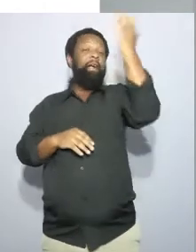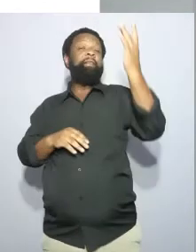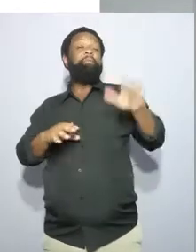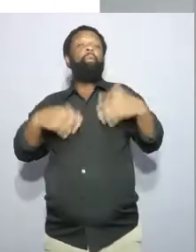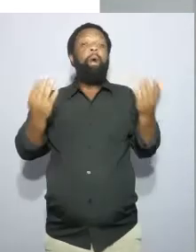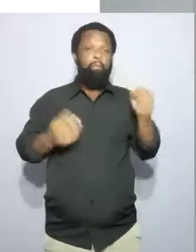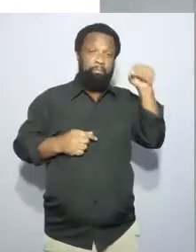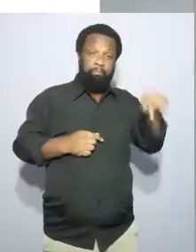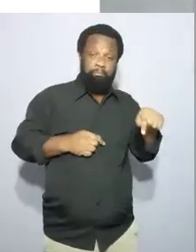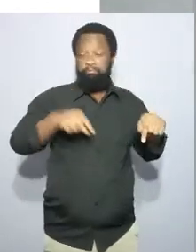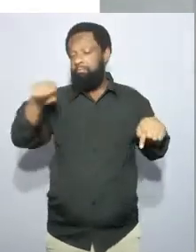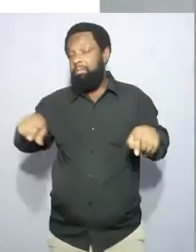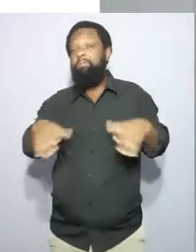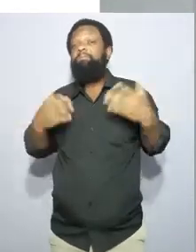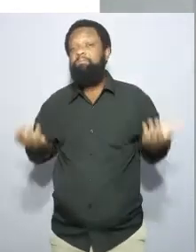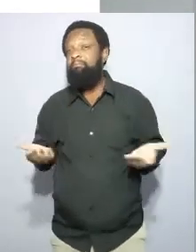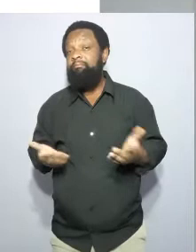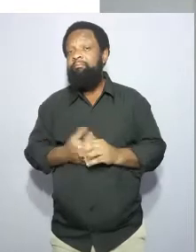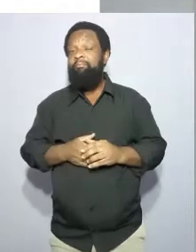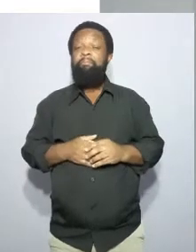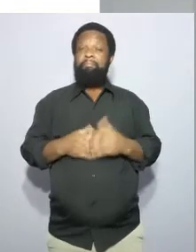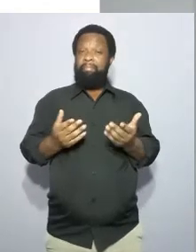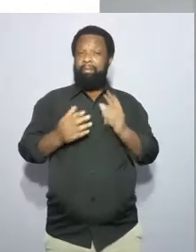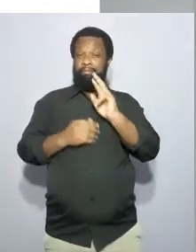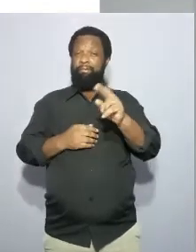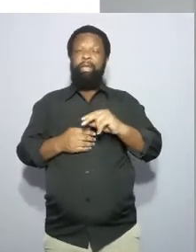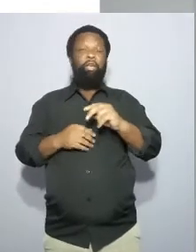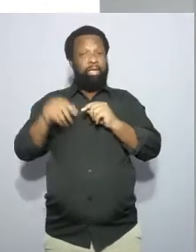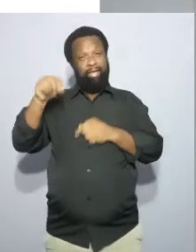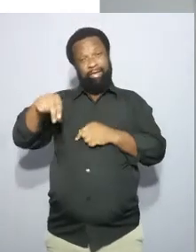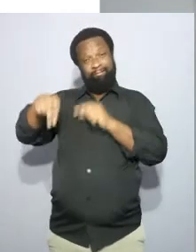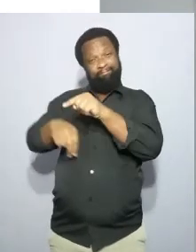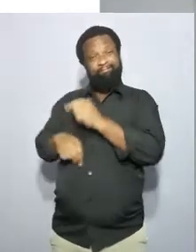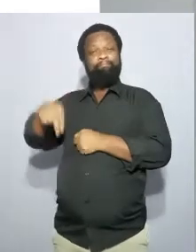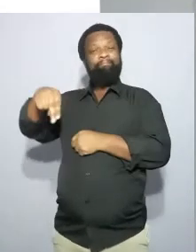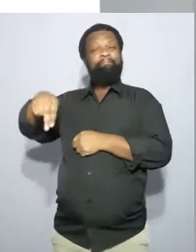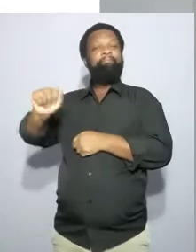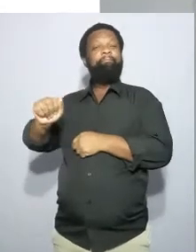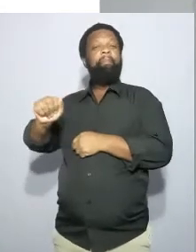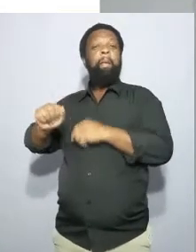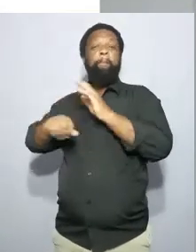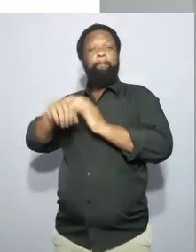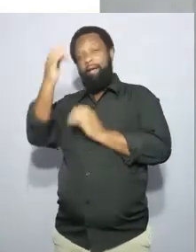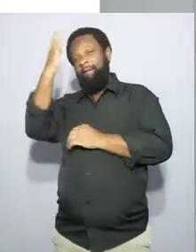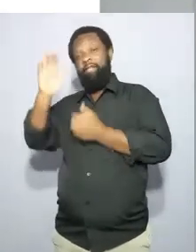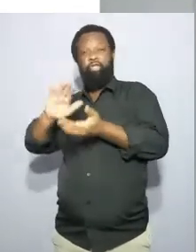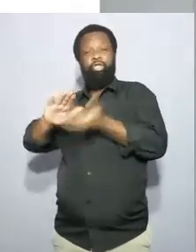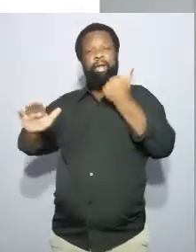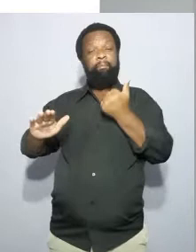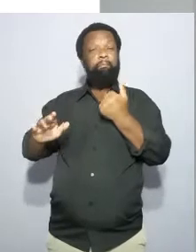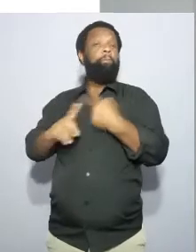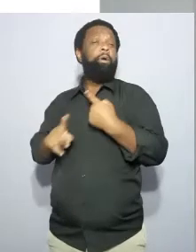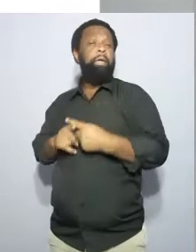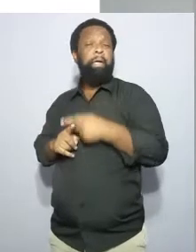retirado, pessoal? O mais fácil de ser removido é o do sódio. Por quê? Porque o sódio,